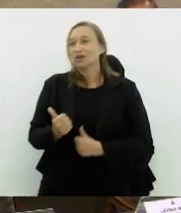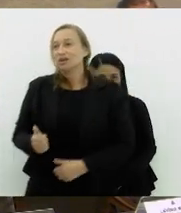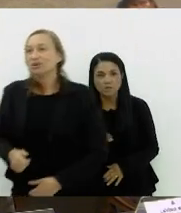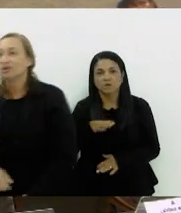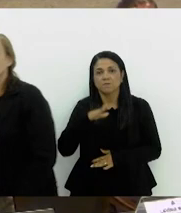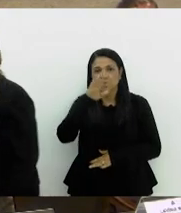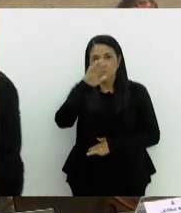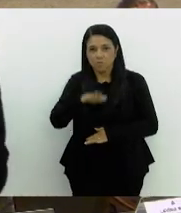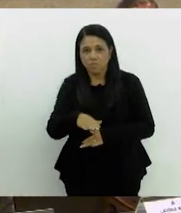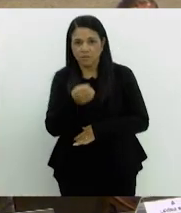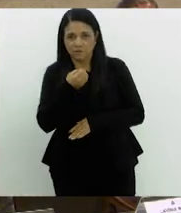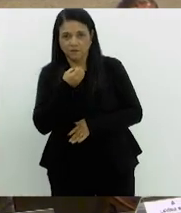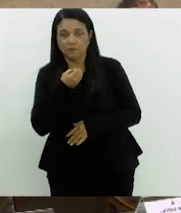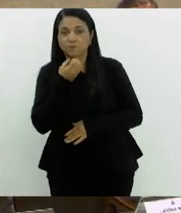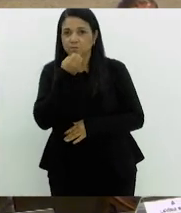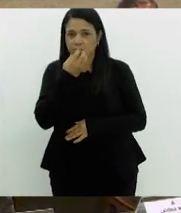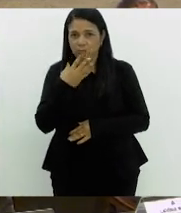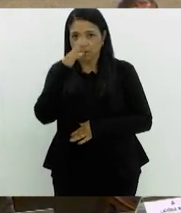Pacheco,